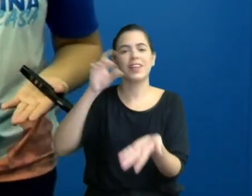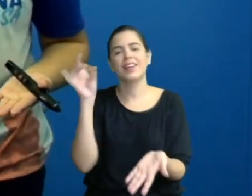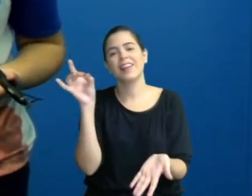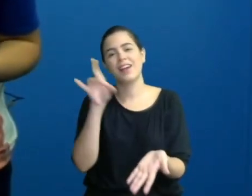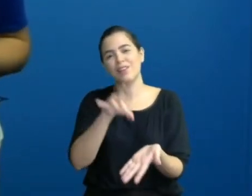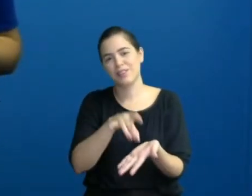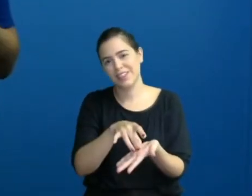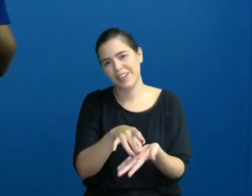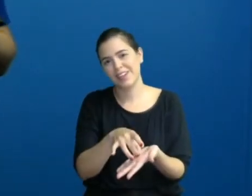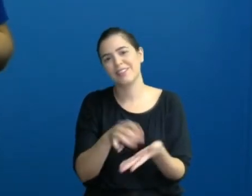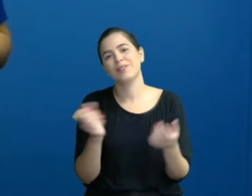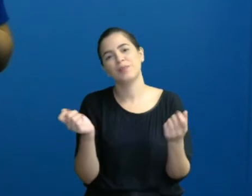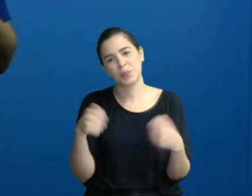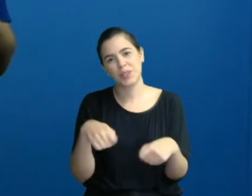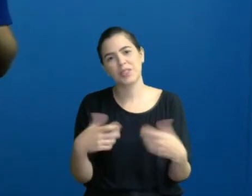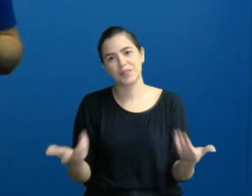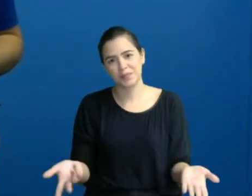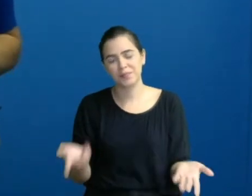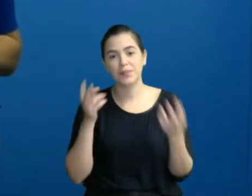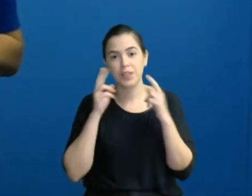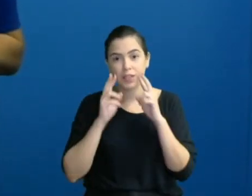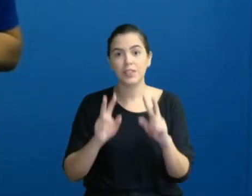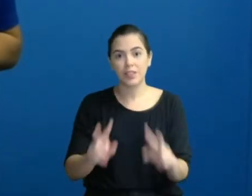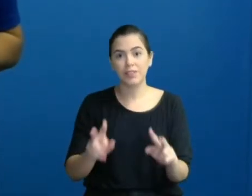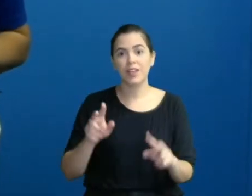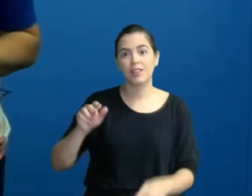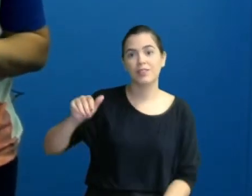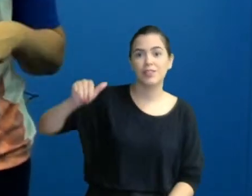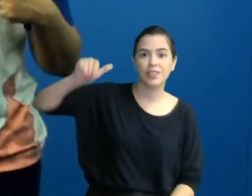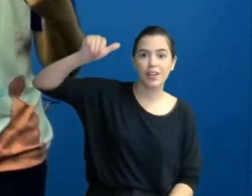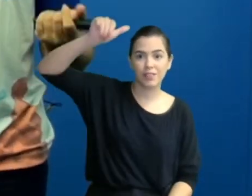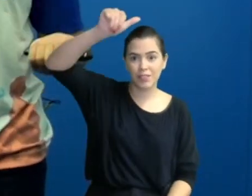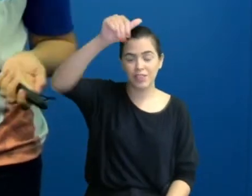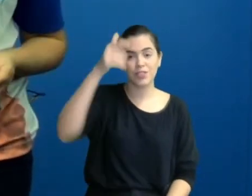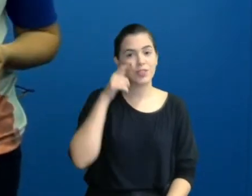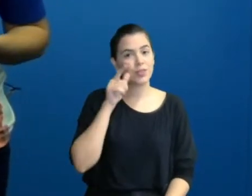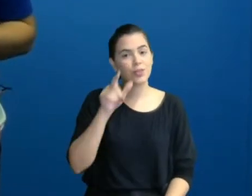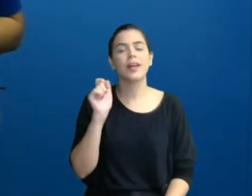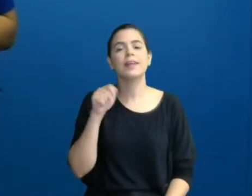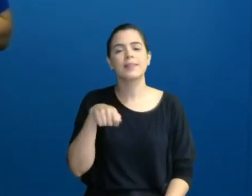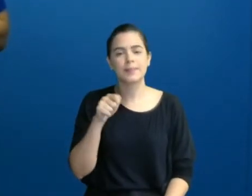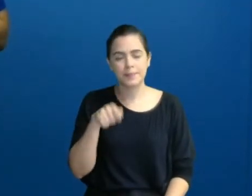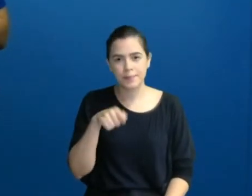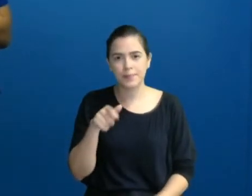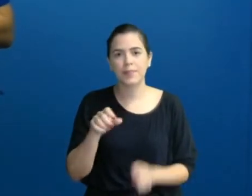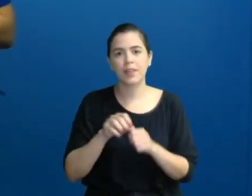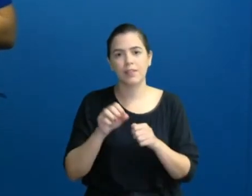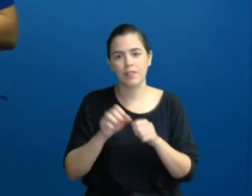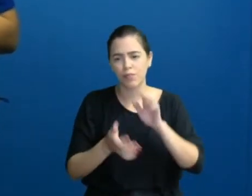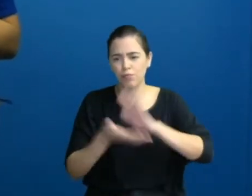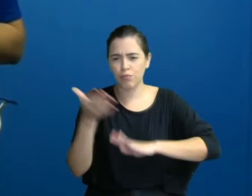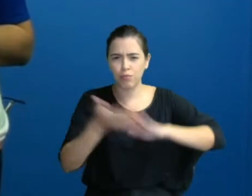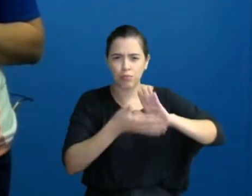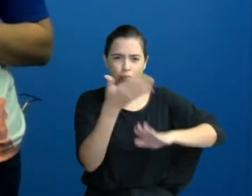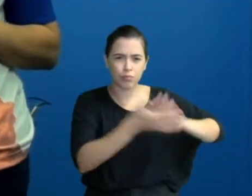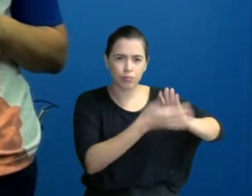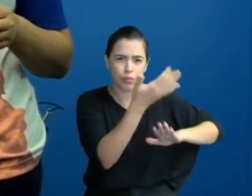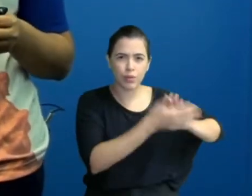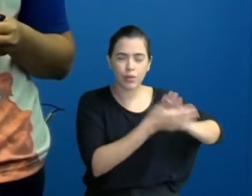foi possível, né? É possível e nós temos hoje os aviões, que conseguem, sim, fazer